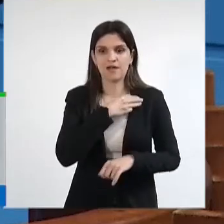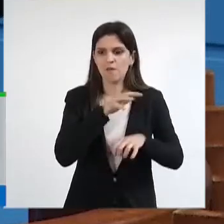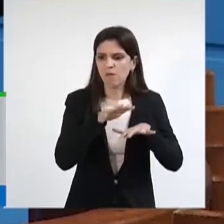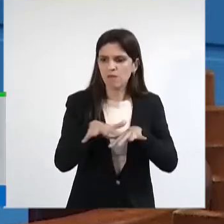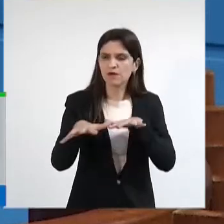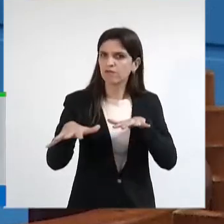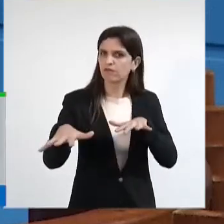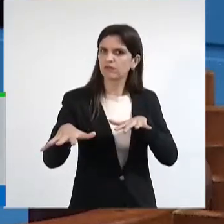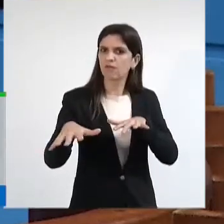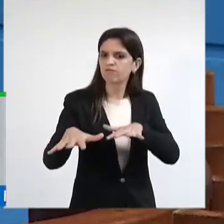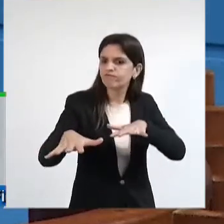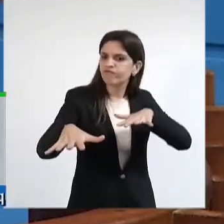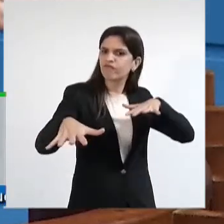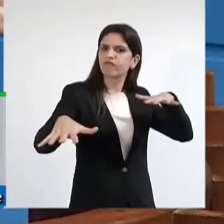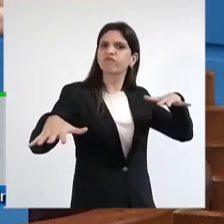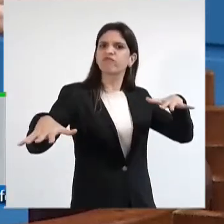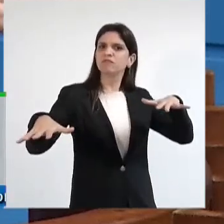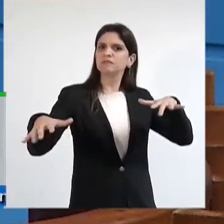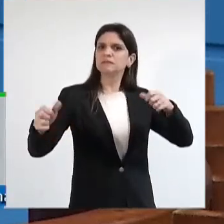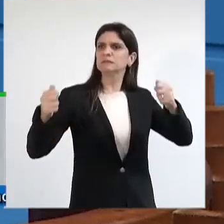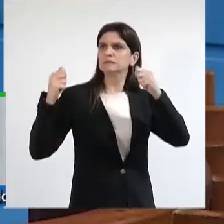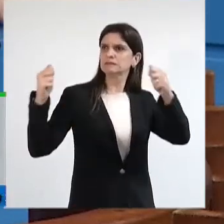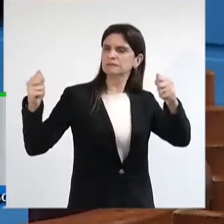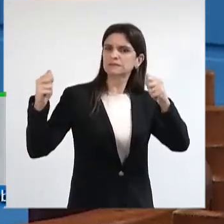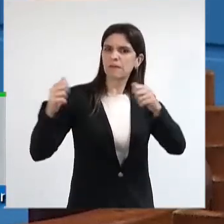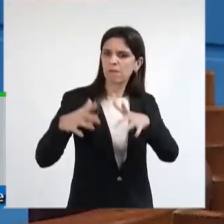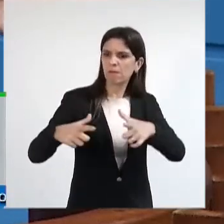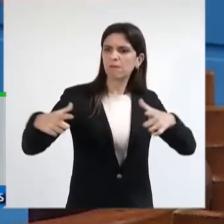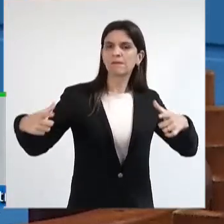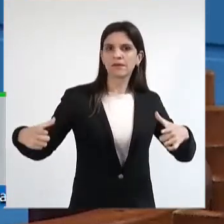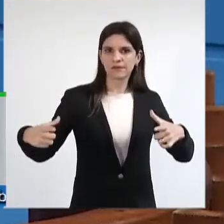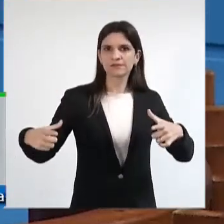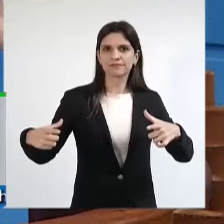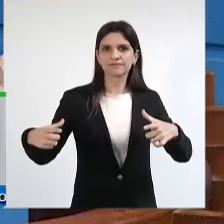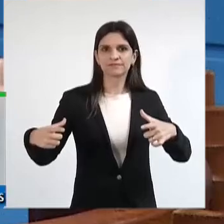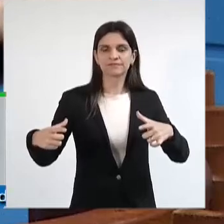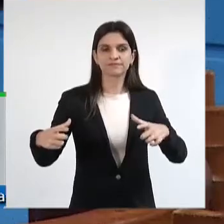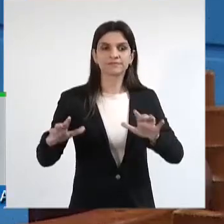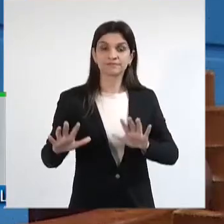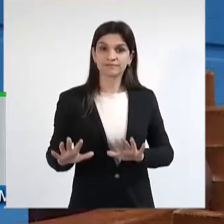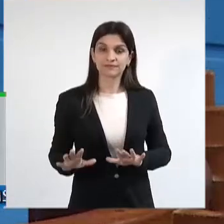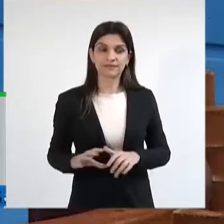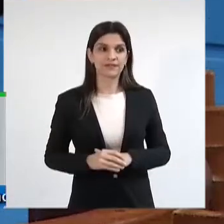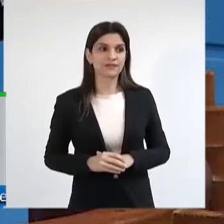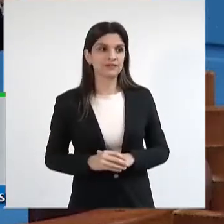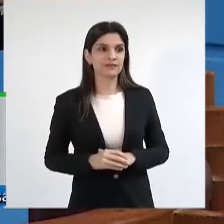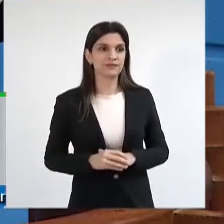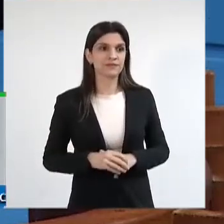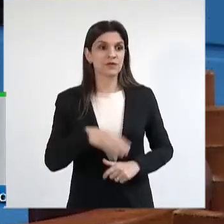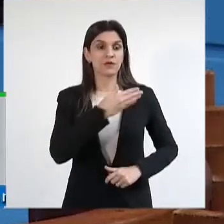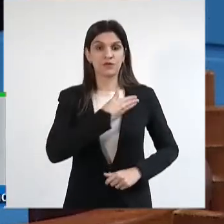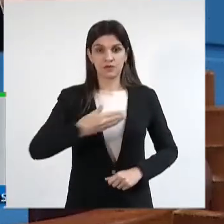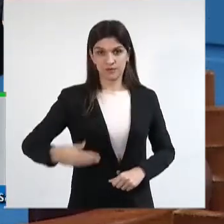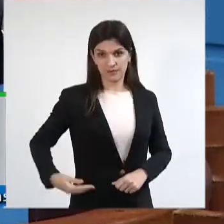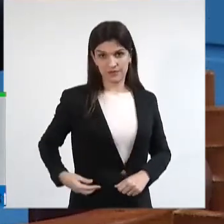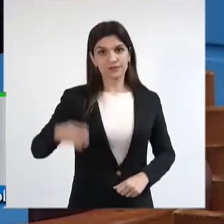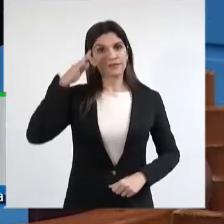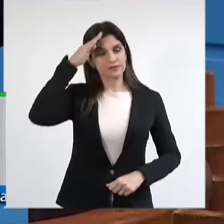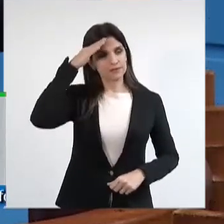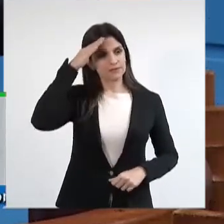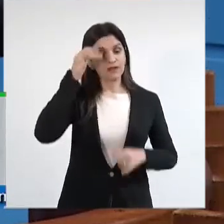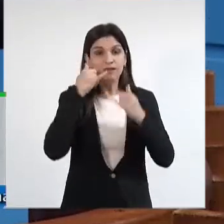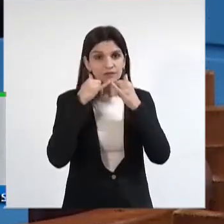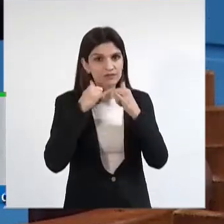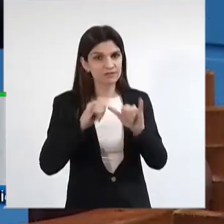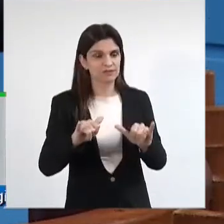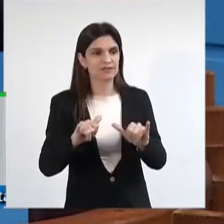dá um conselho para o seu amigo Jair. Não minimiza as manifestações, porque elas podem crescer. E se elas